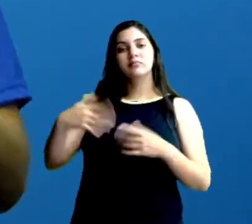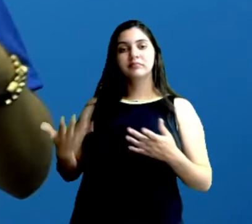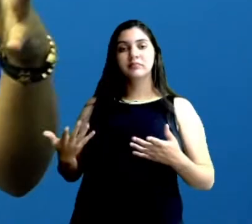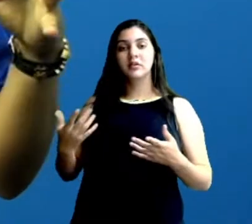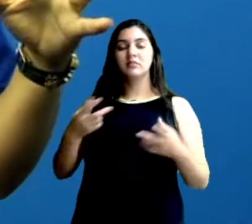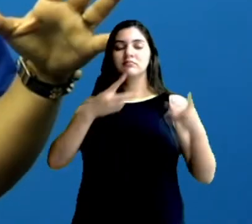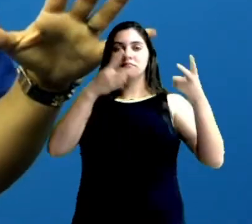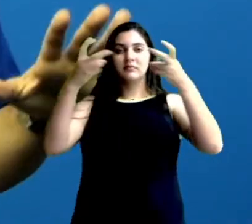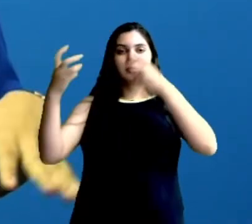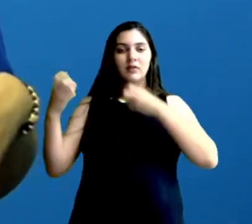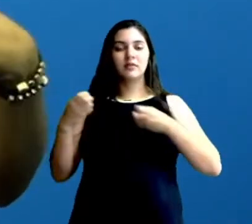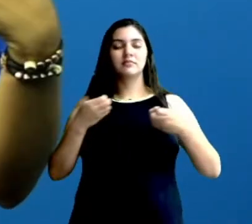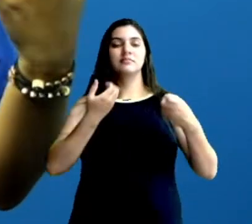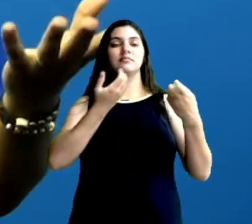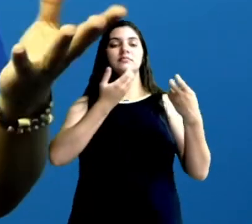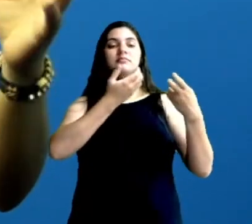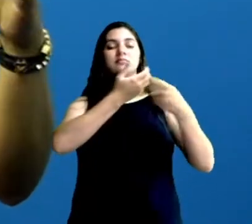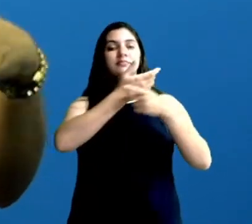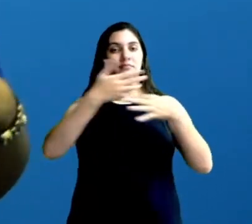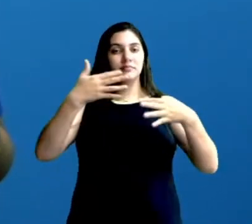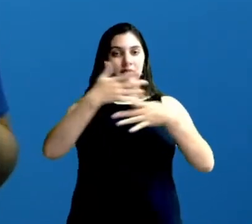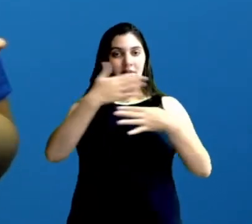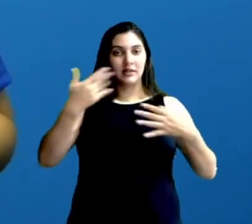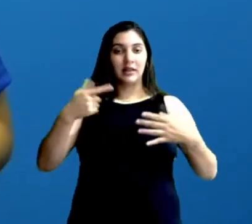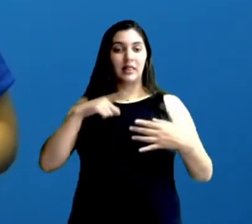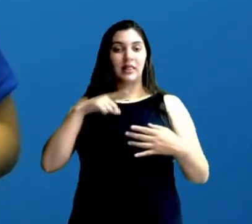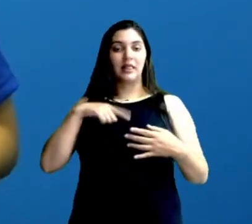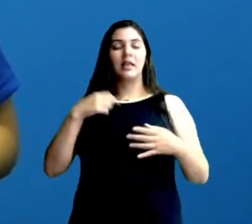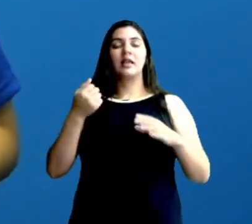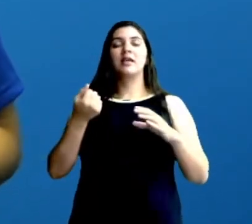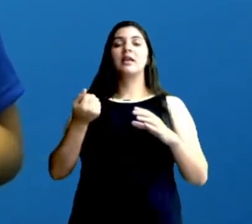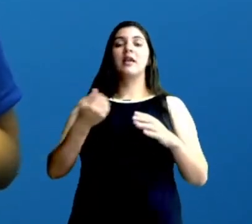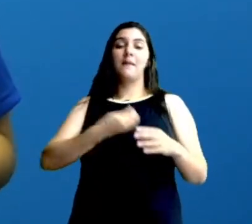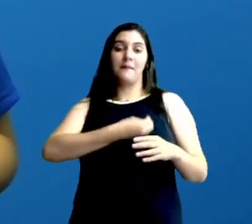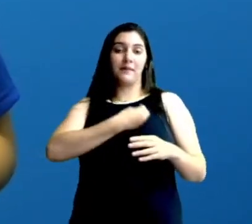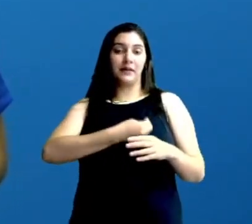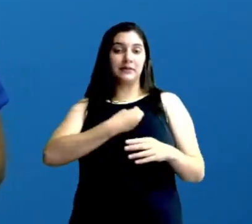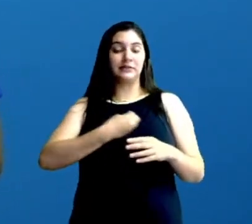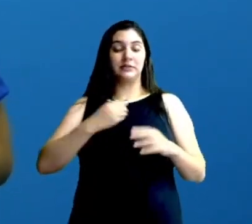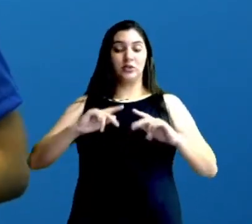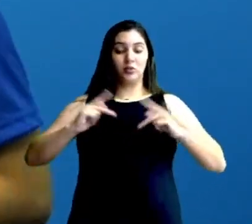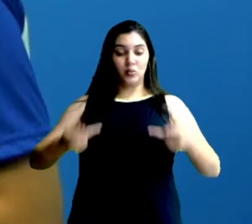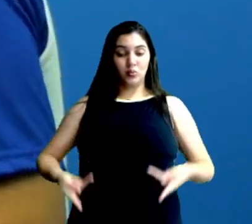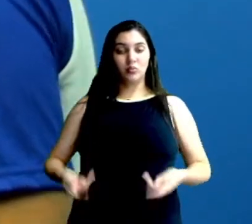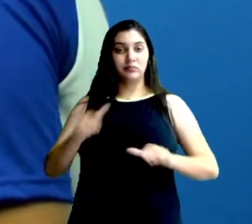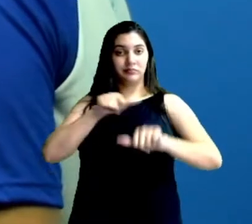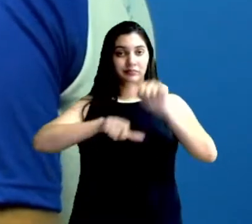das cidades, que tem um aspecto e tem a presença do homem também nessa mudança.